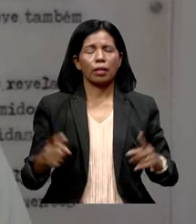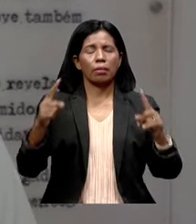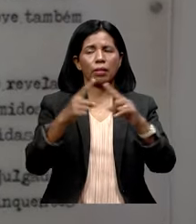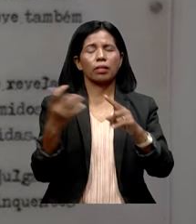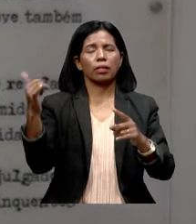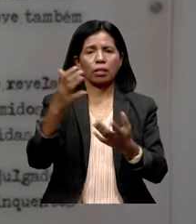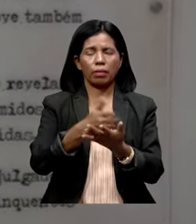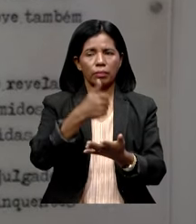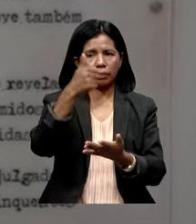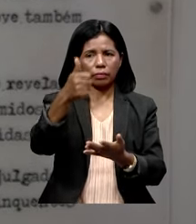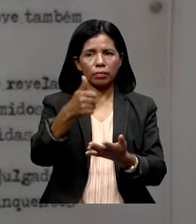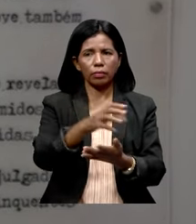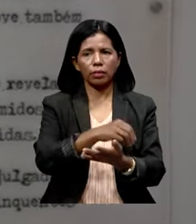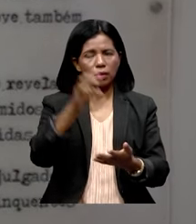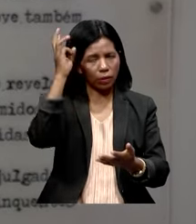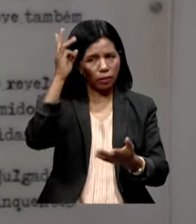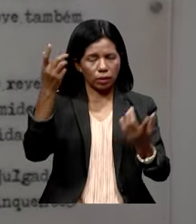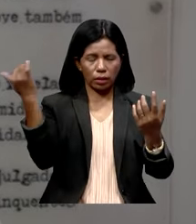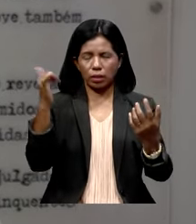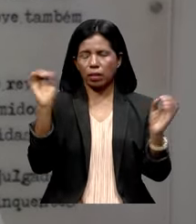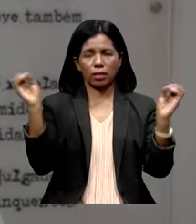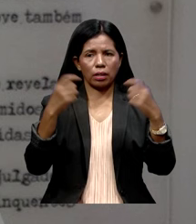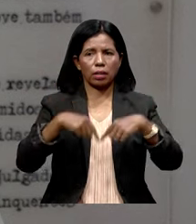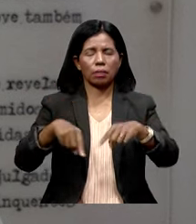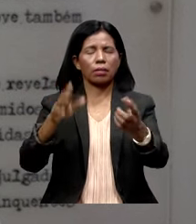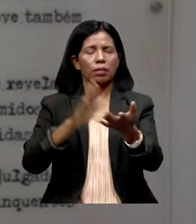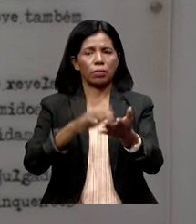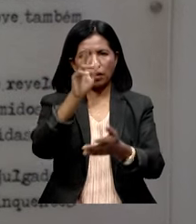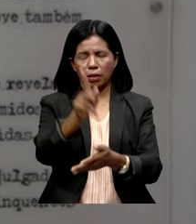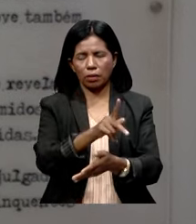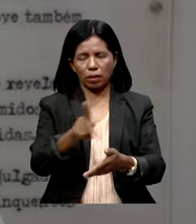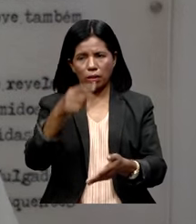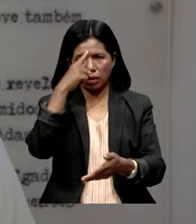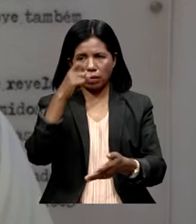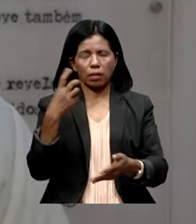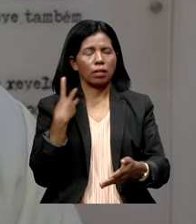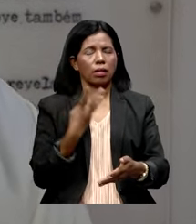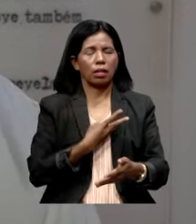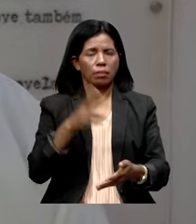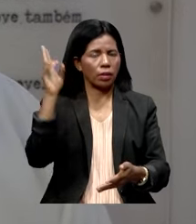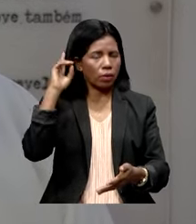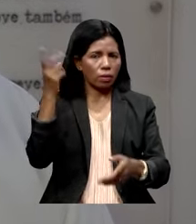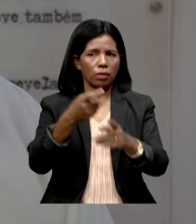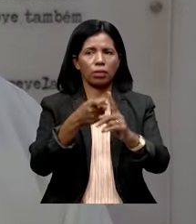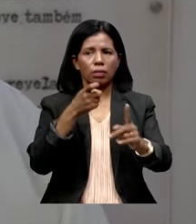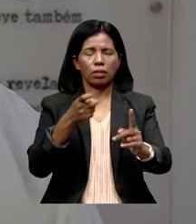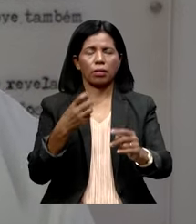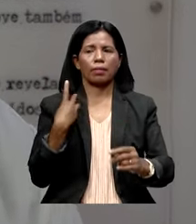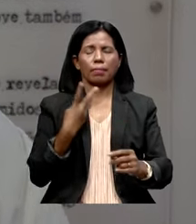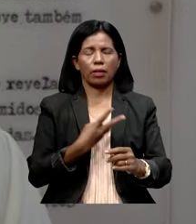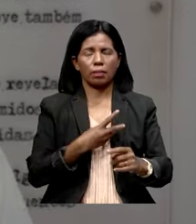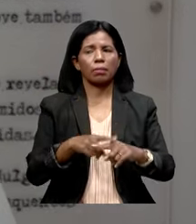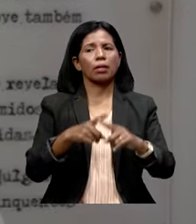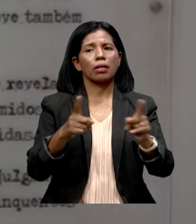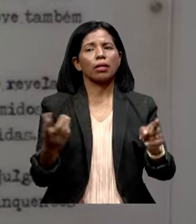passa sem dúvida se la filha fale baia escola católicos tam bote a meu rona ossi o bote pa rona vai ve